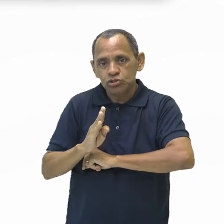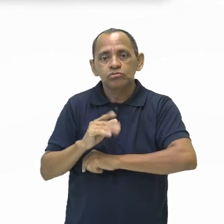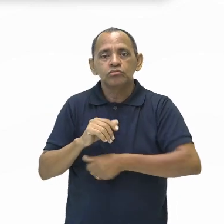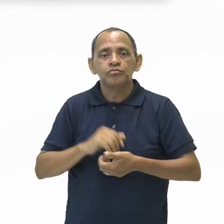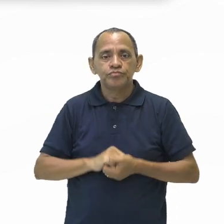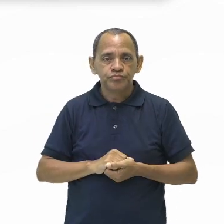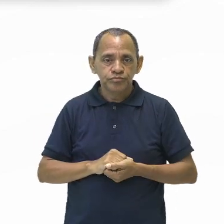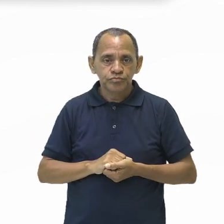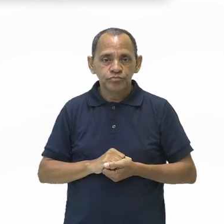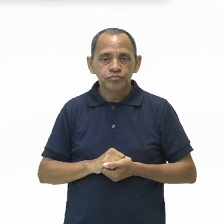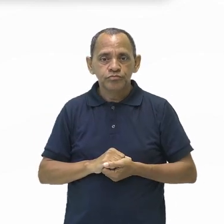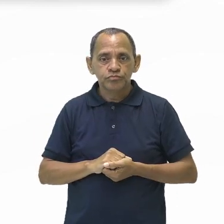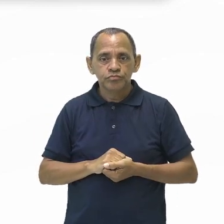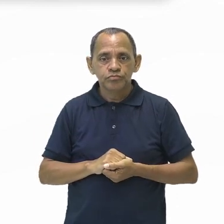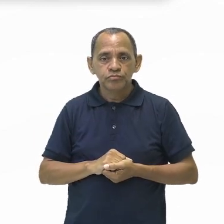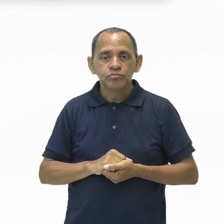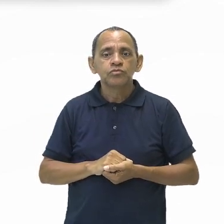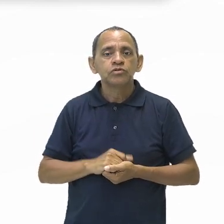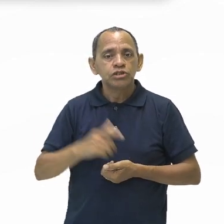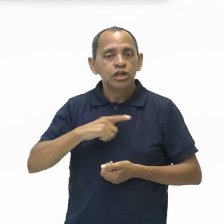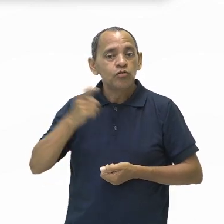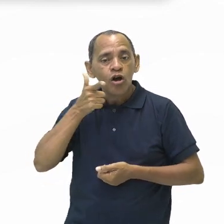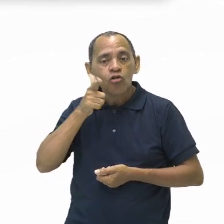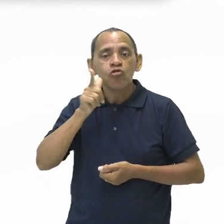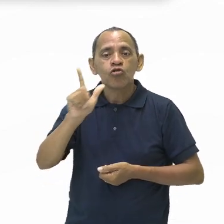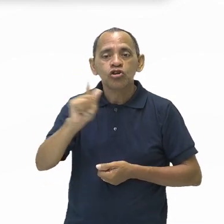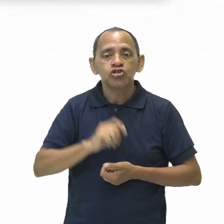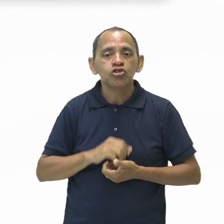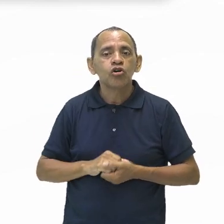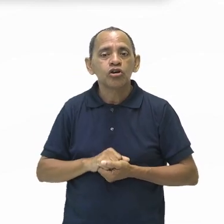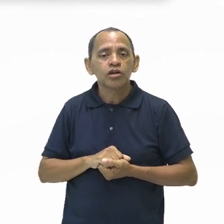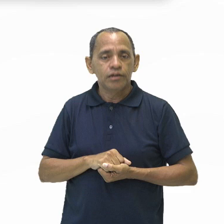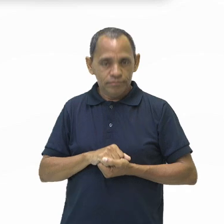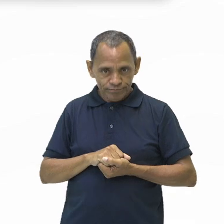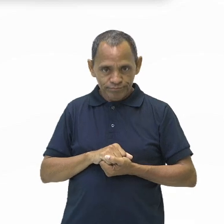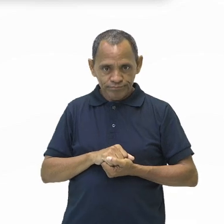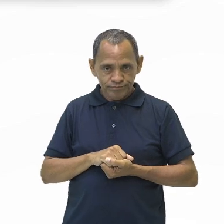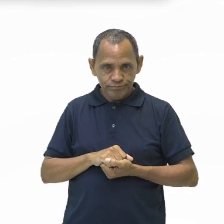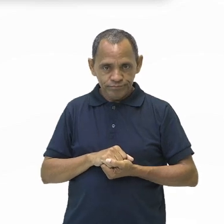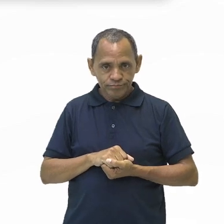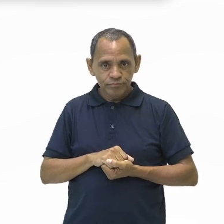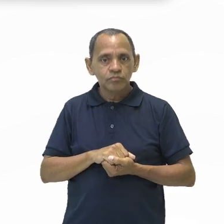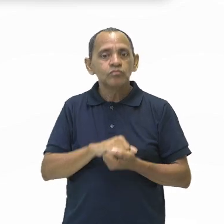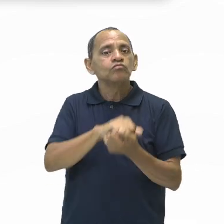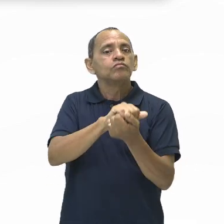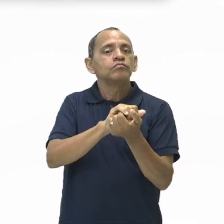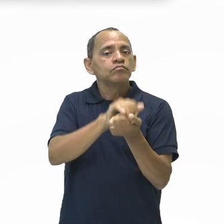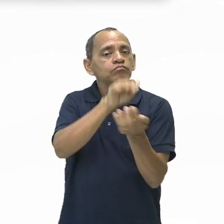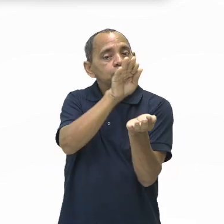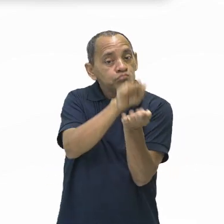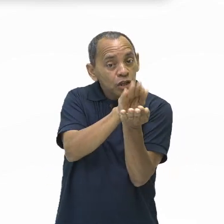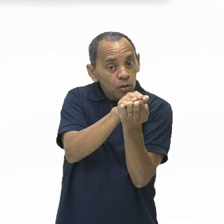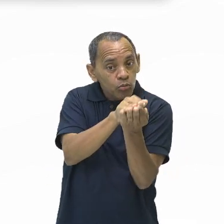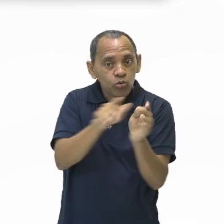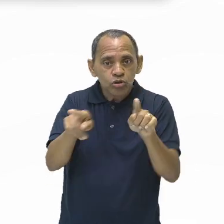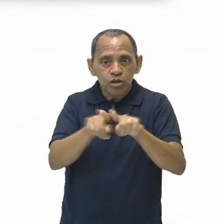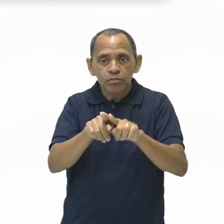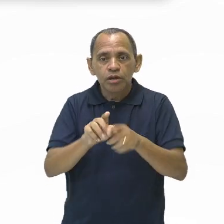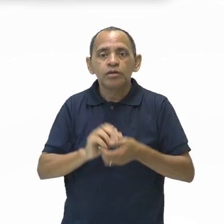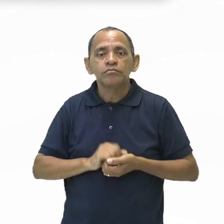espanhóis, quando vai ocorrer a conquista de Pernambuco. Então, a Companhia das Índias